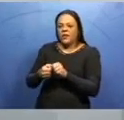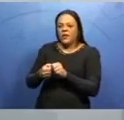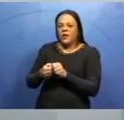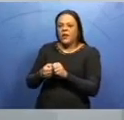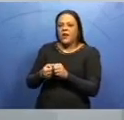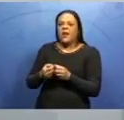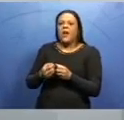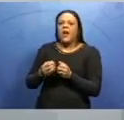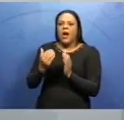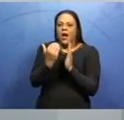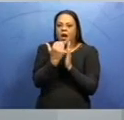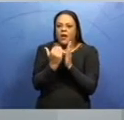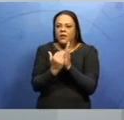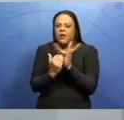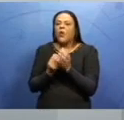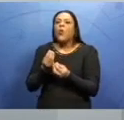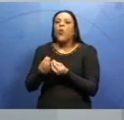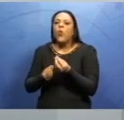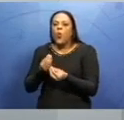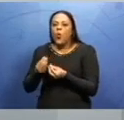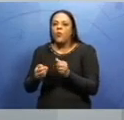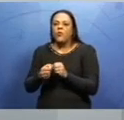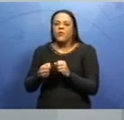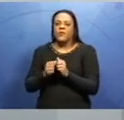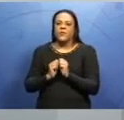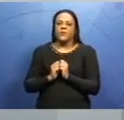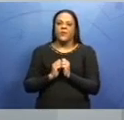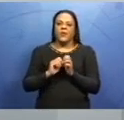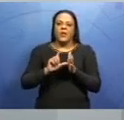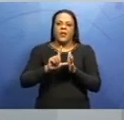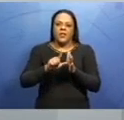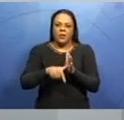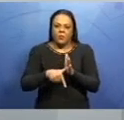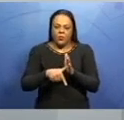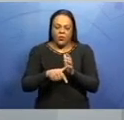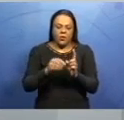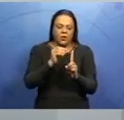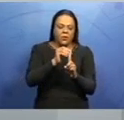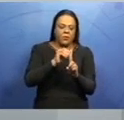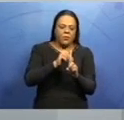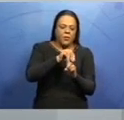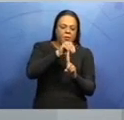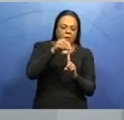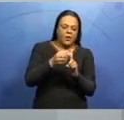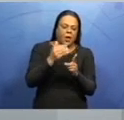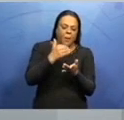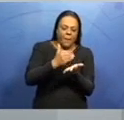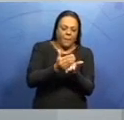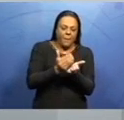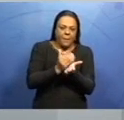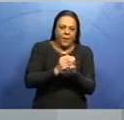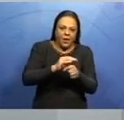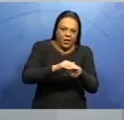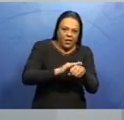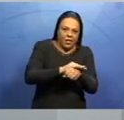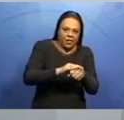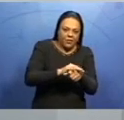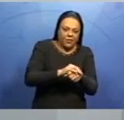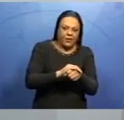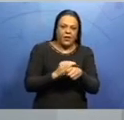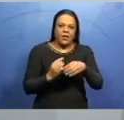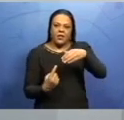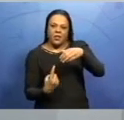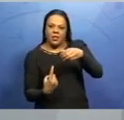instruções de como fazer. Após lavar e picar as cascas de banana, bata-as com a água